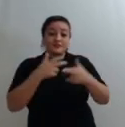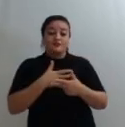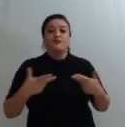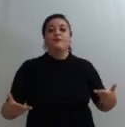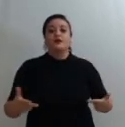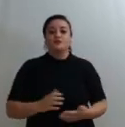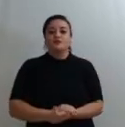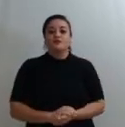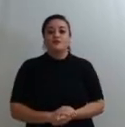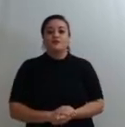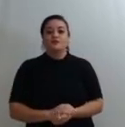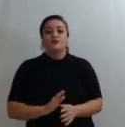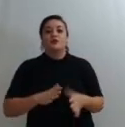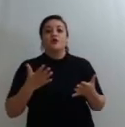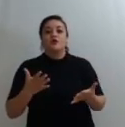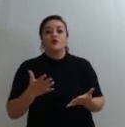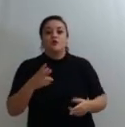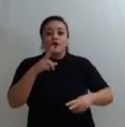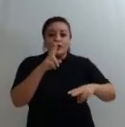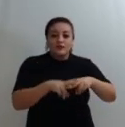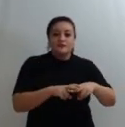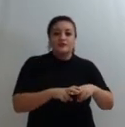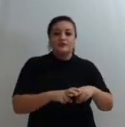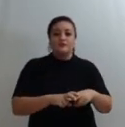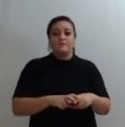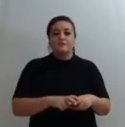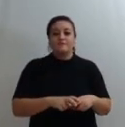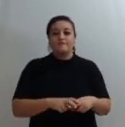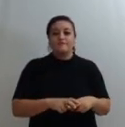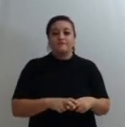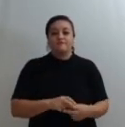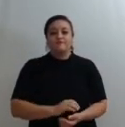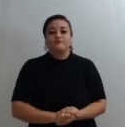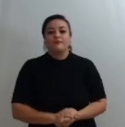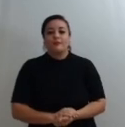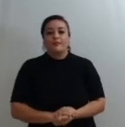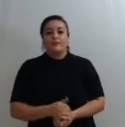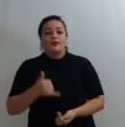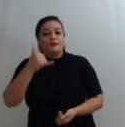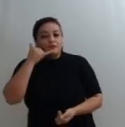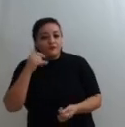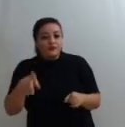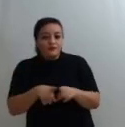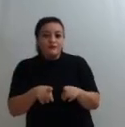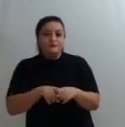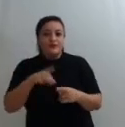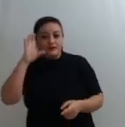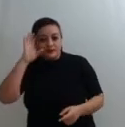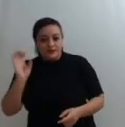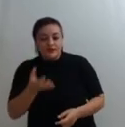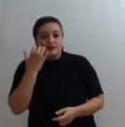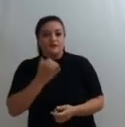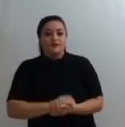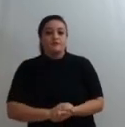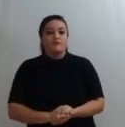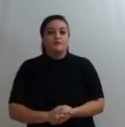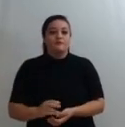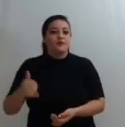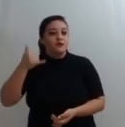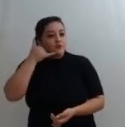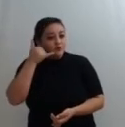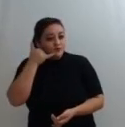o cumprimento do mandado de busca e apreensão, com detalhamento dos dispositivos abarcados pela decisão, com aparelhos celulares, como aparelhos